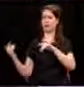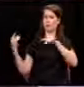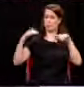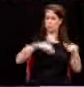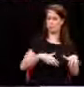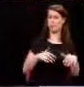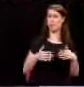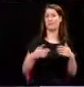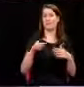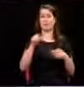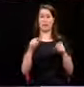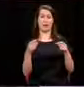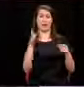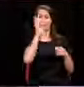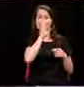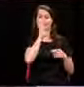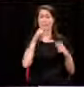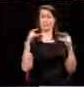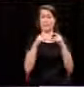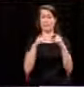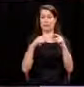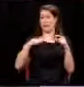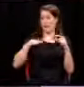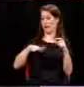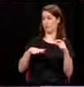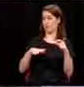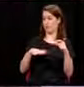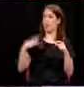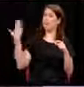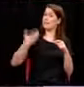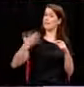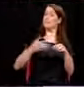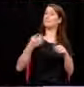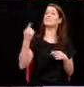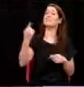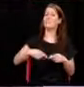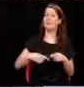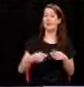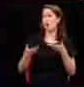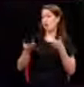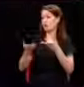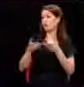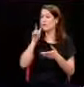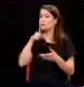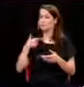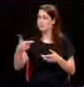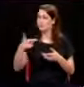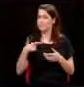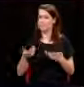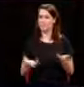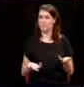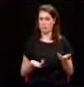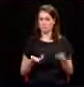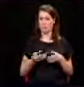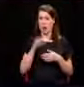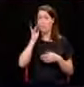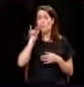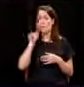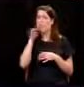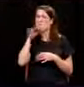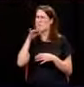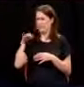bilhete, e têm direito a ter esta ajuda do nosso lado. Recordo-me que, por exemplo, o pai de família dessa família costumava dizer que cada vez que ia ao